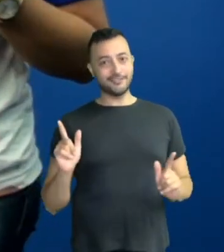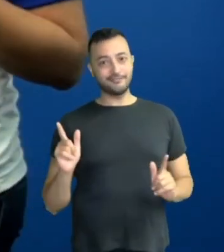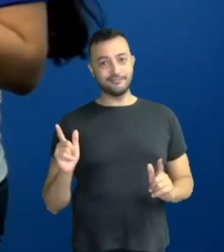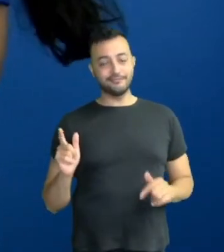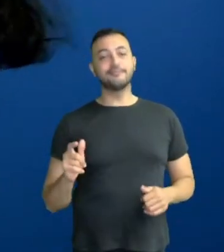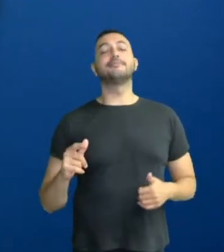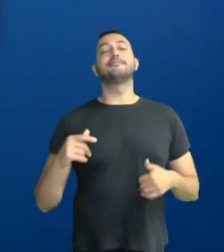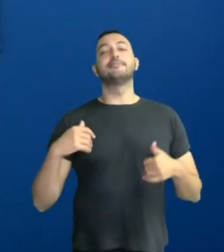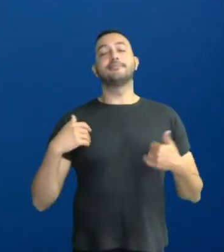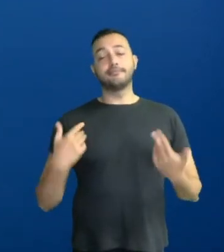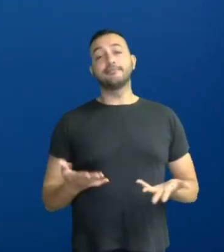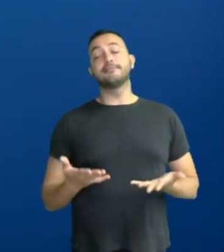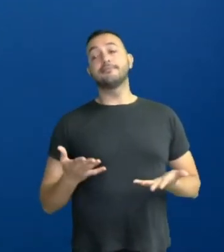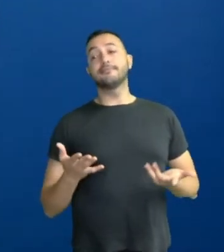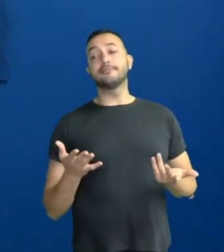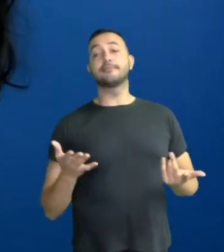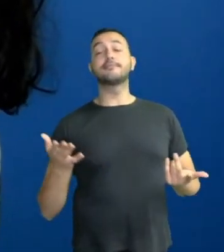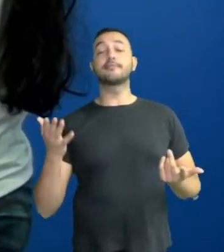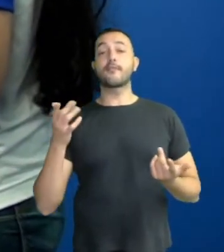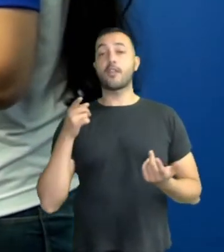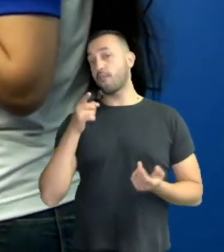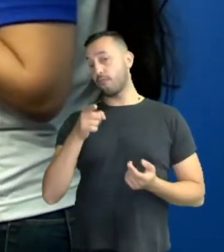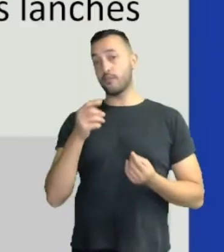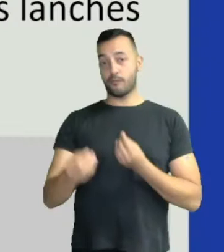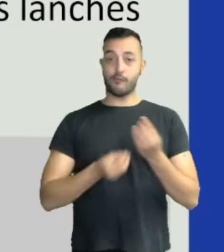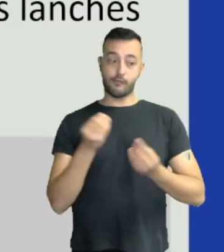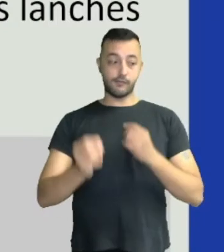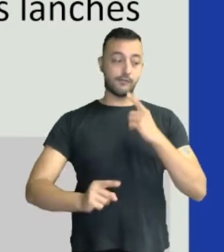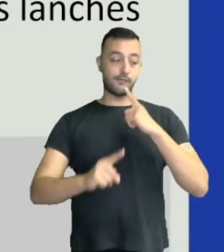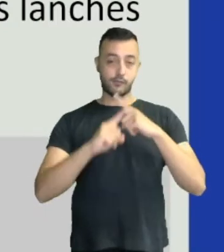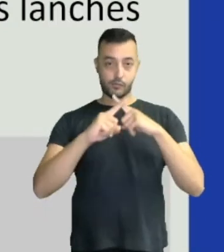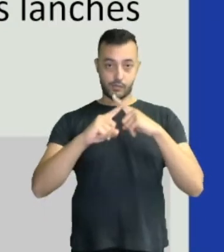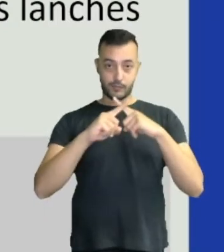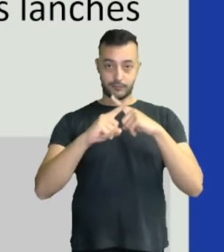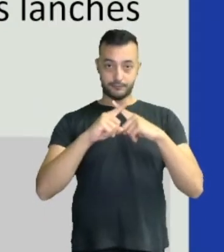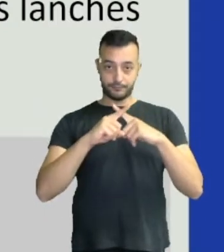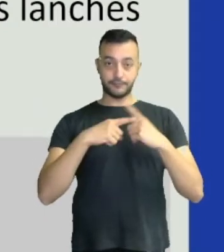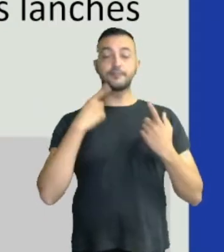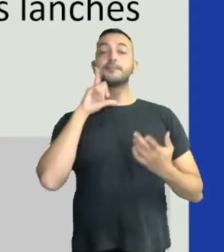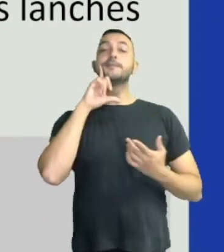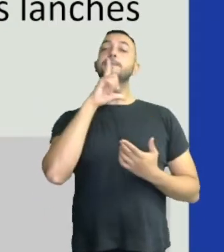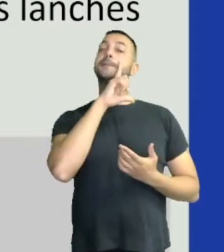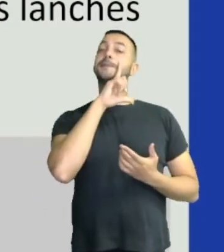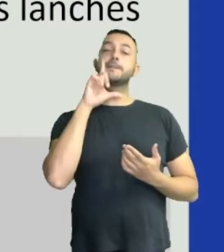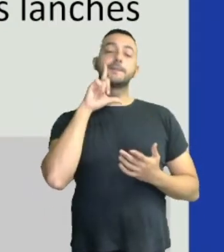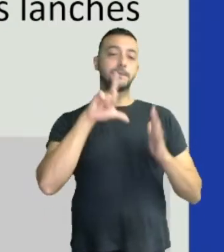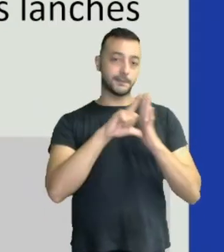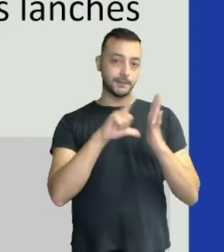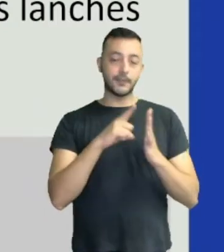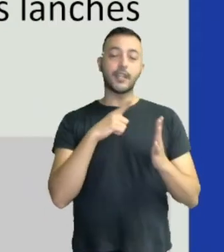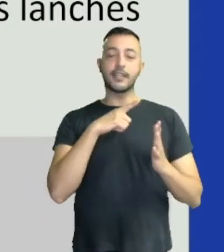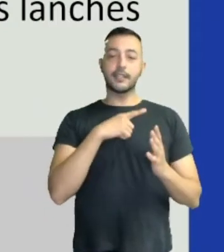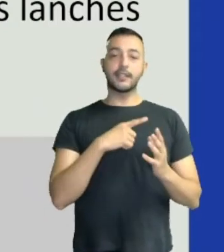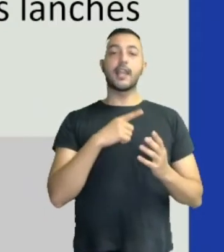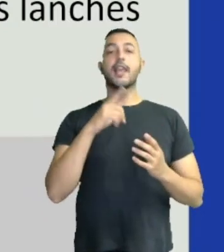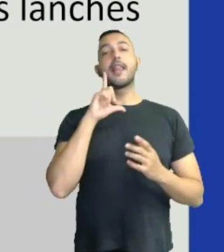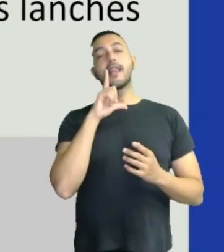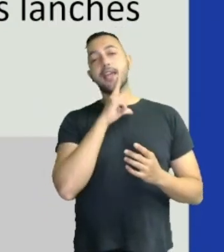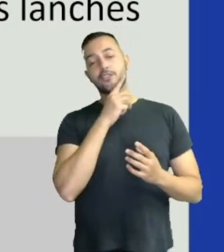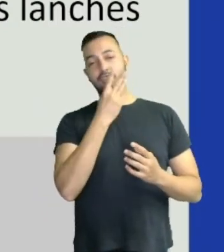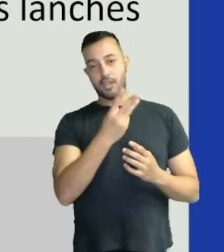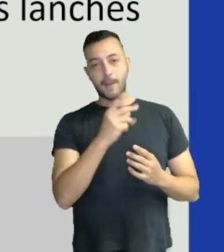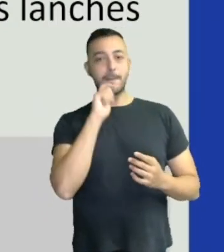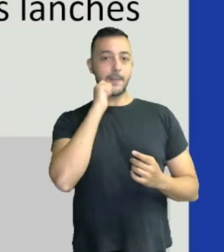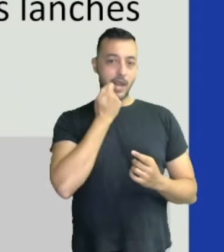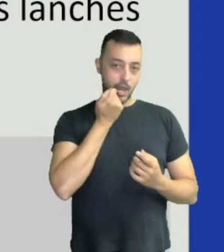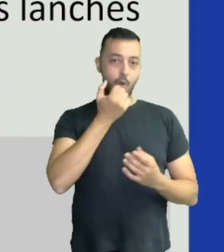ok? Então, você vai fazer o seguinte, ó, você vai multiplicar, não é isso? Numa lanchonete, o lanche é composto por 3 partes, pão, molho e